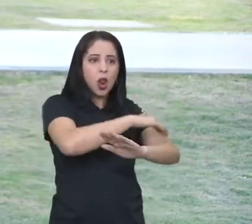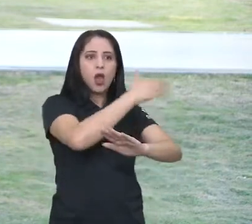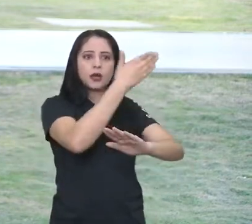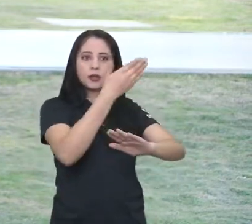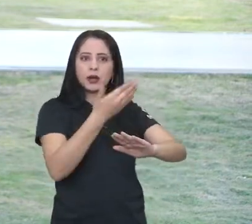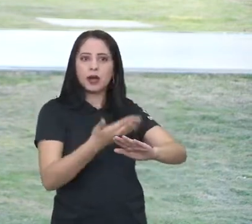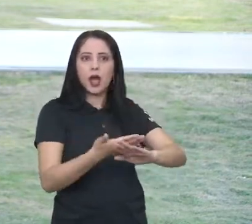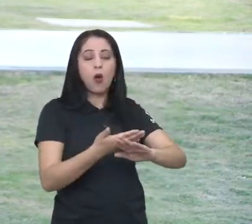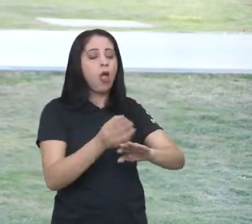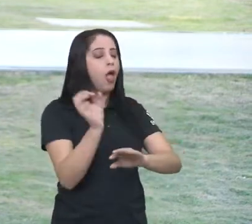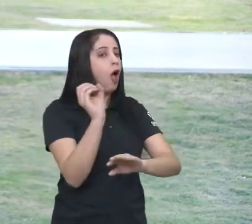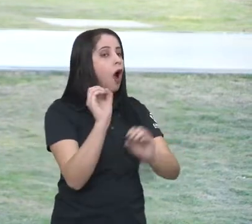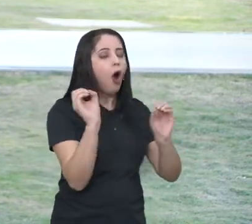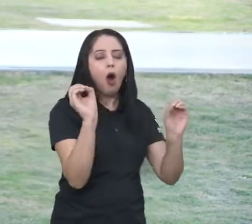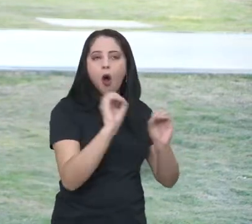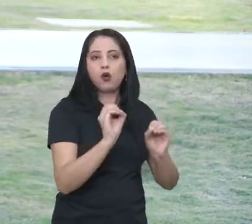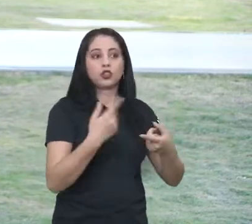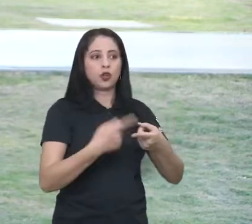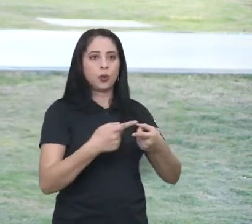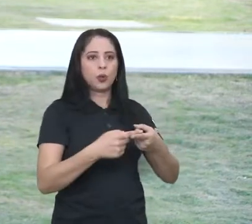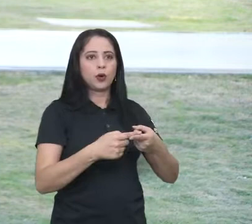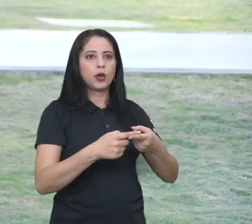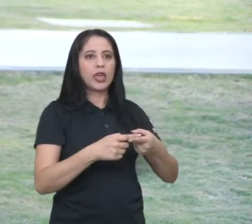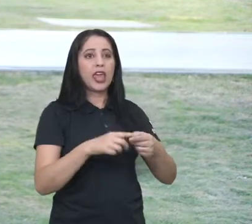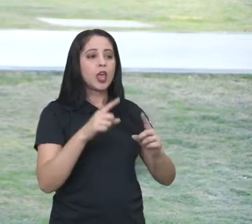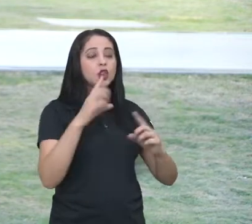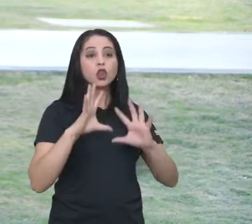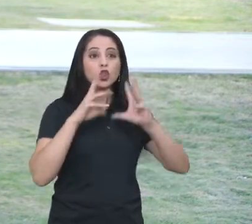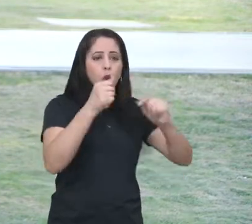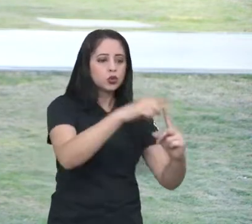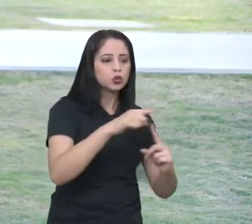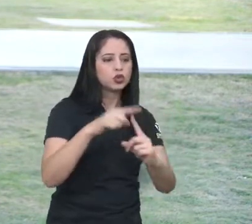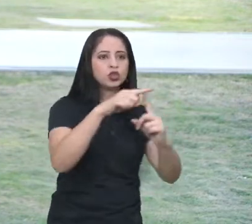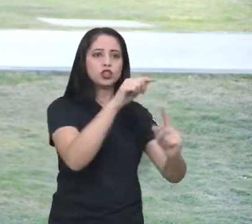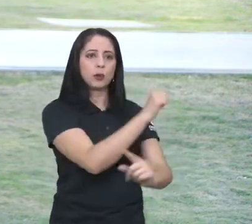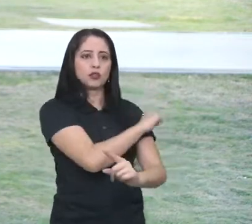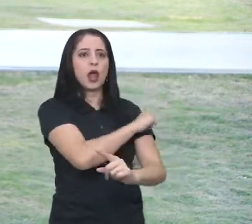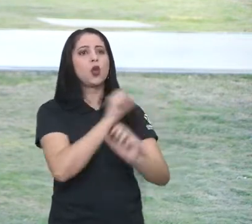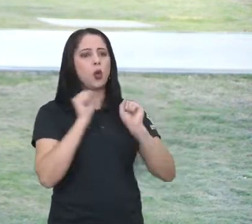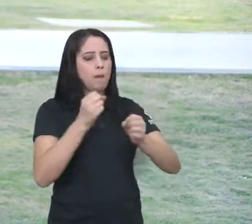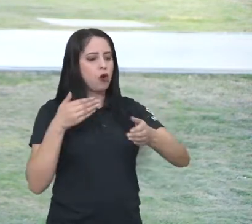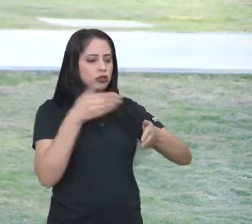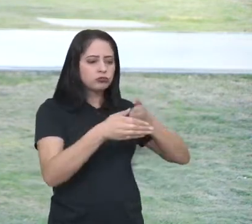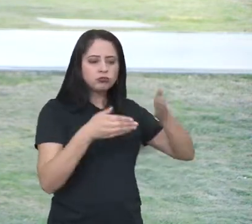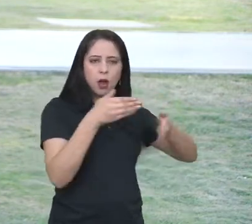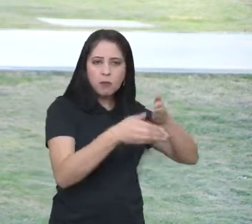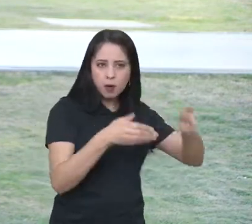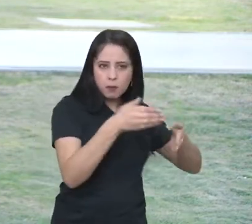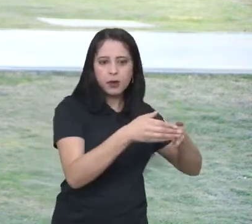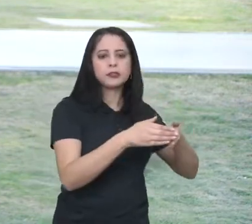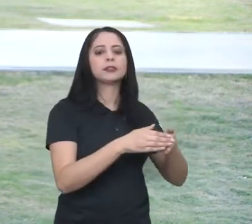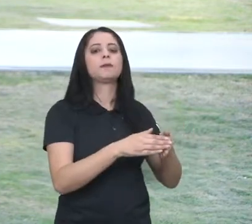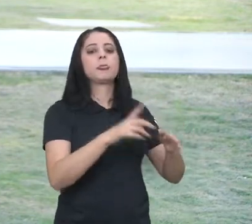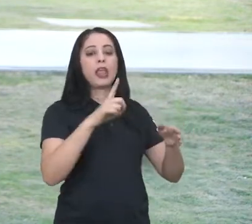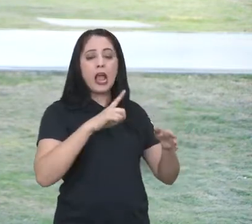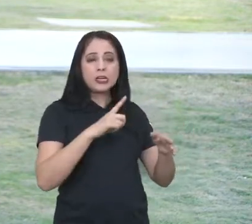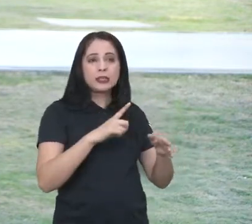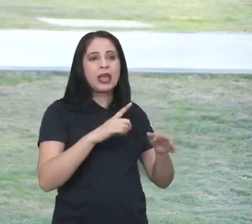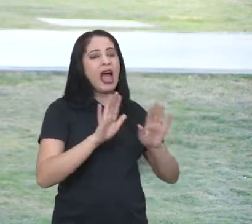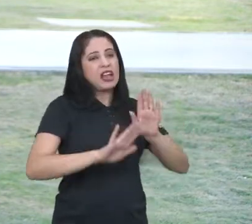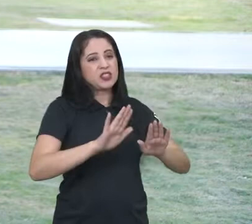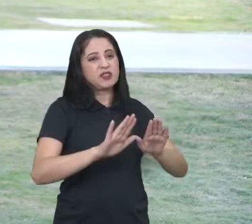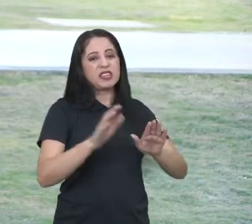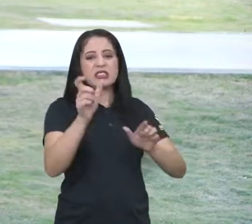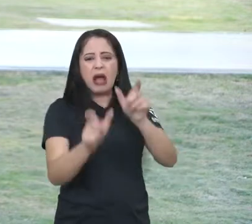de aluno. Nós temos alunos que precisam ficar na escola o dia todo, para isso nós temos os nossos centros de educação integral. Nós temos alunos que